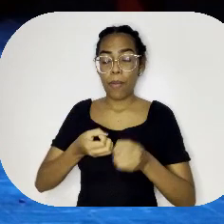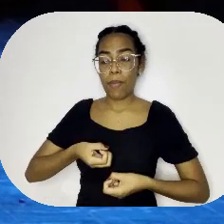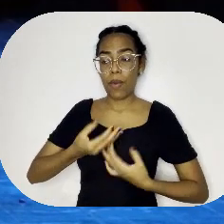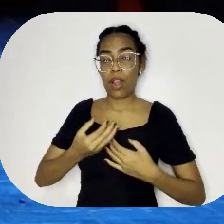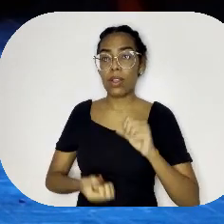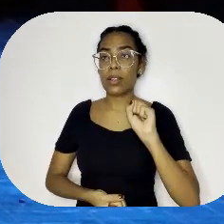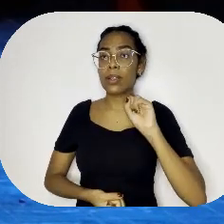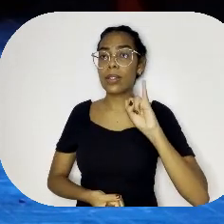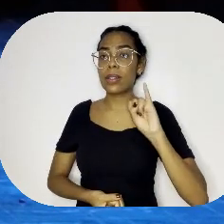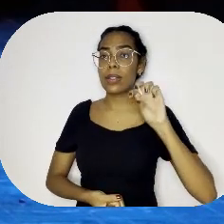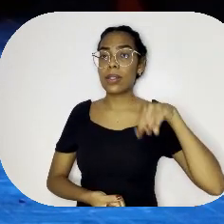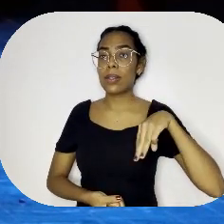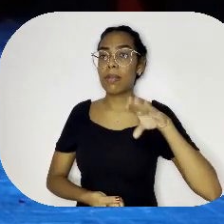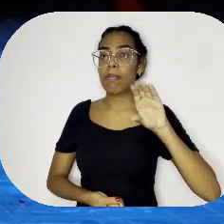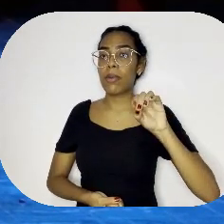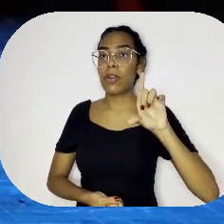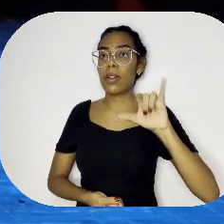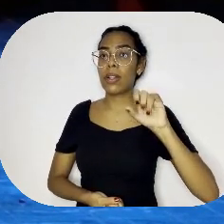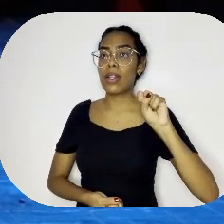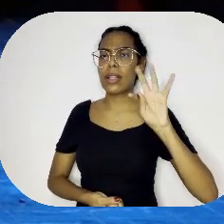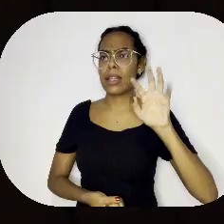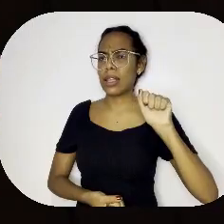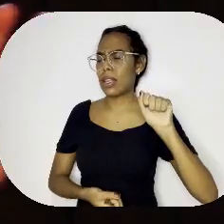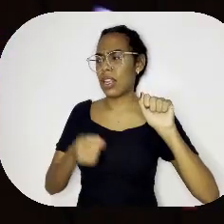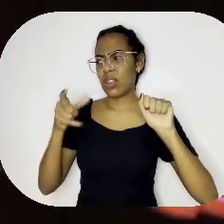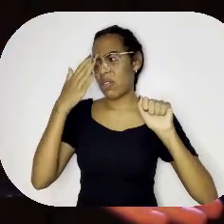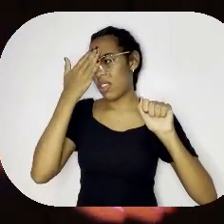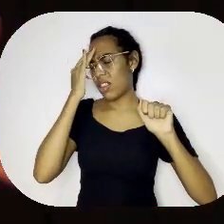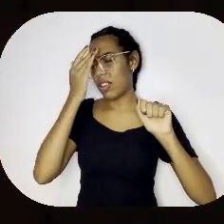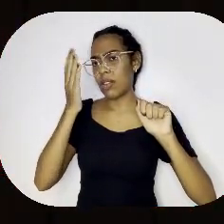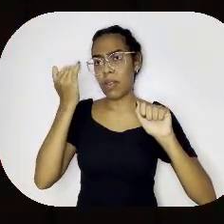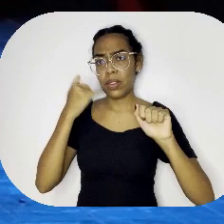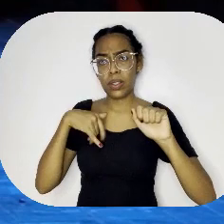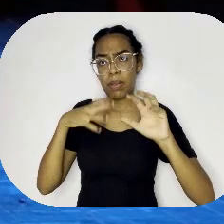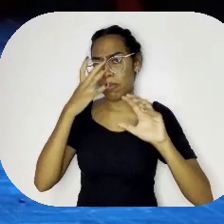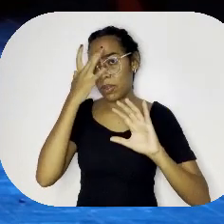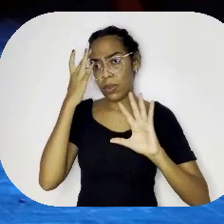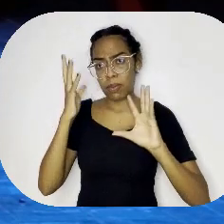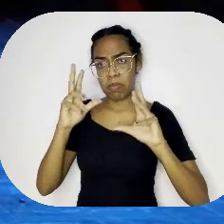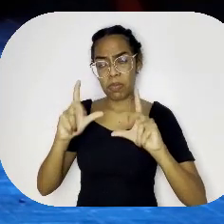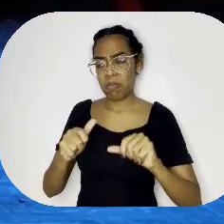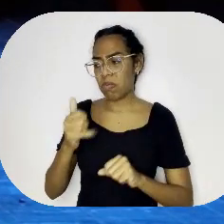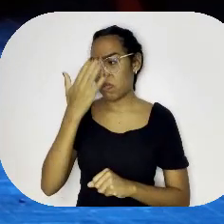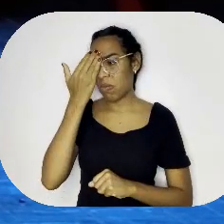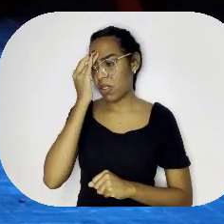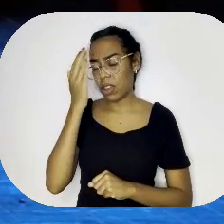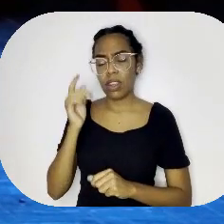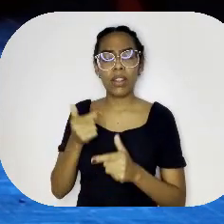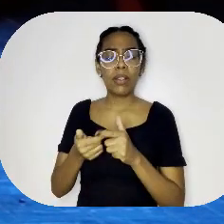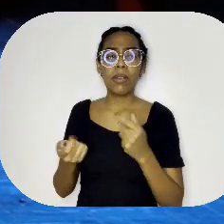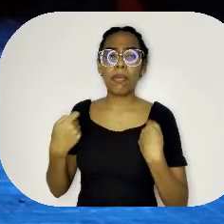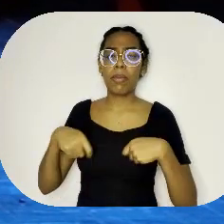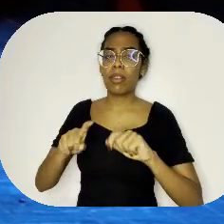mas não entendeu nada do que ele quis dizer, ou melhor, acho até que ninguém entende. Eu não preciso entender mais do que eu já